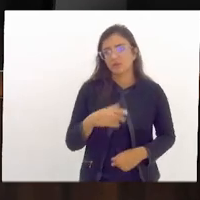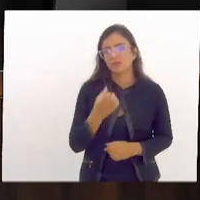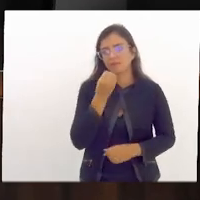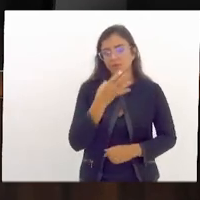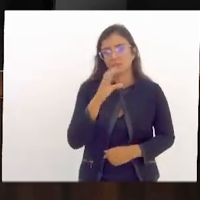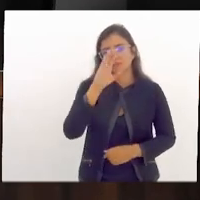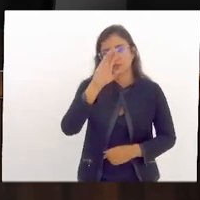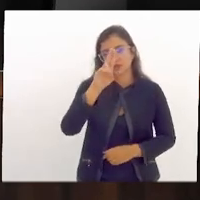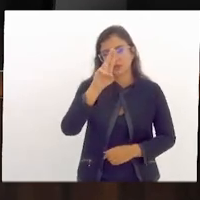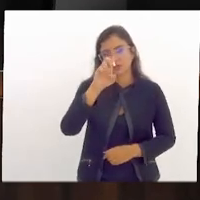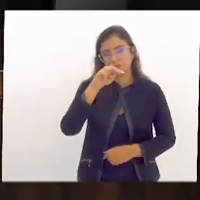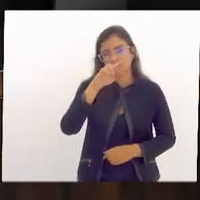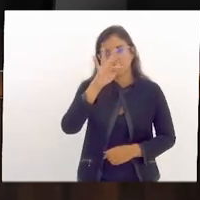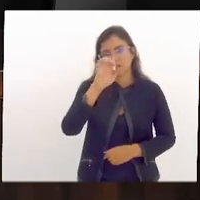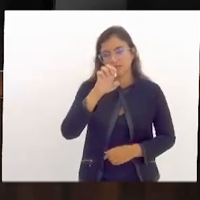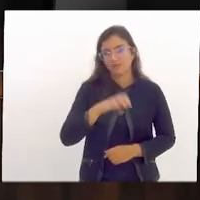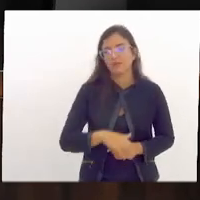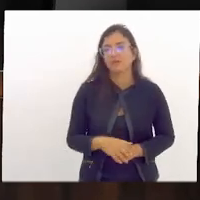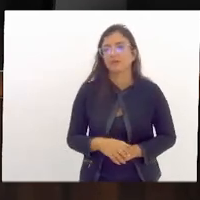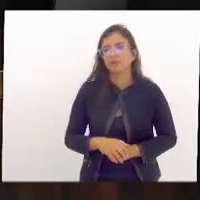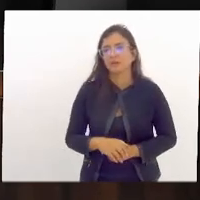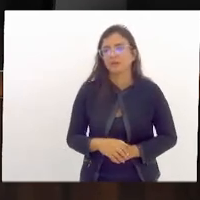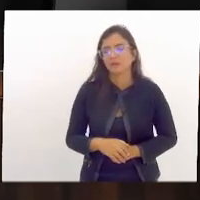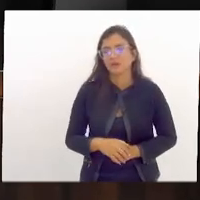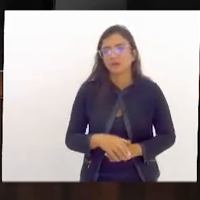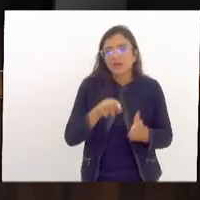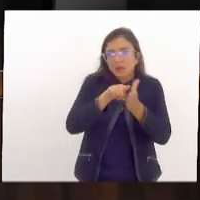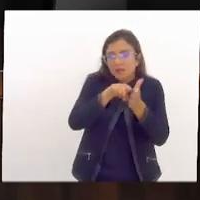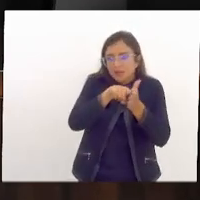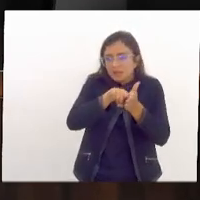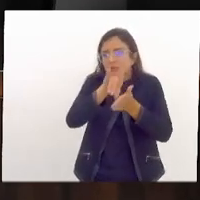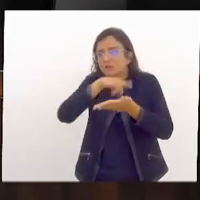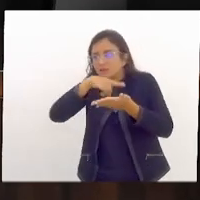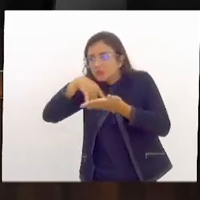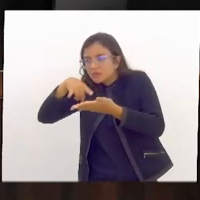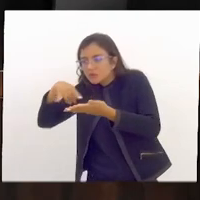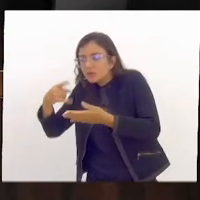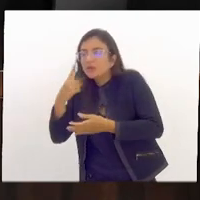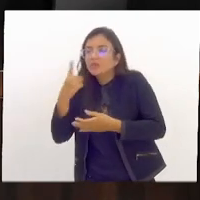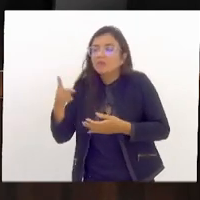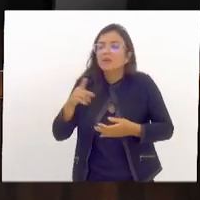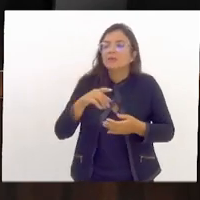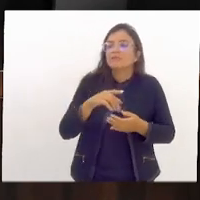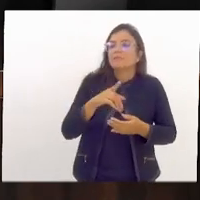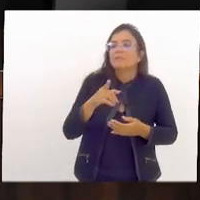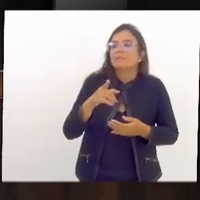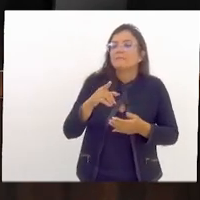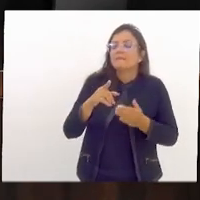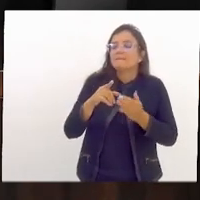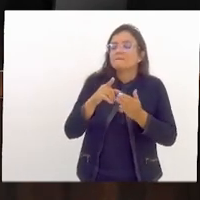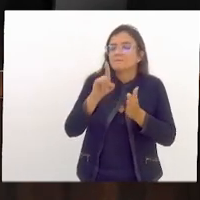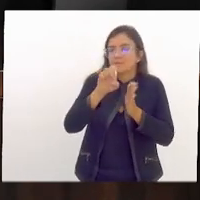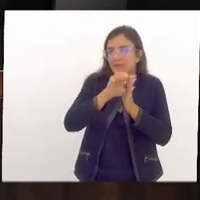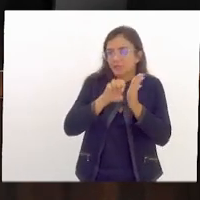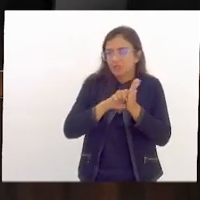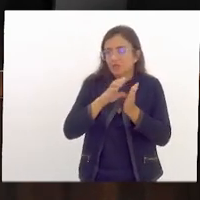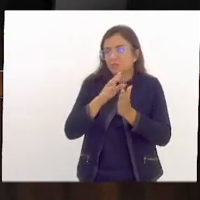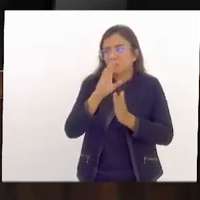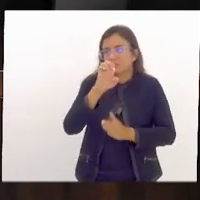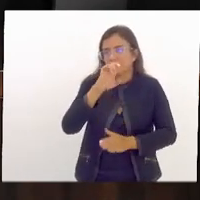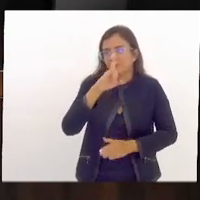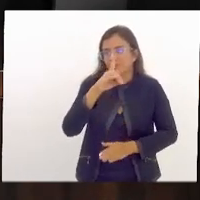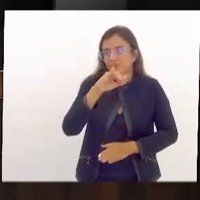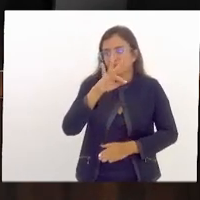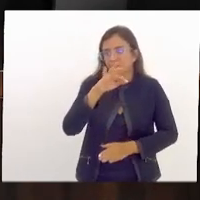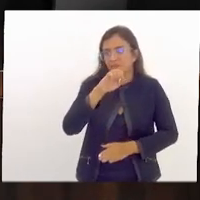UENF vai ultimar a análise documental para lançar o edital para a licitação